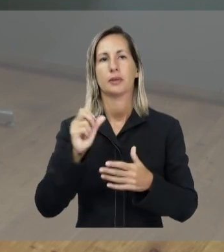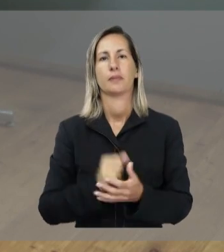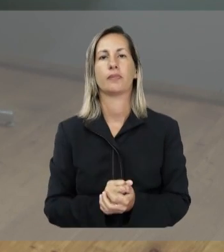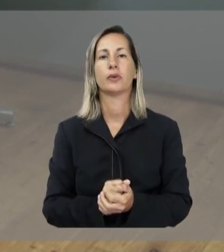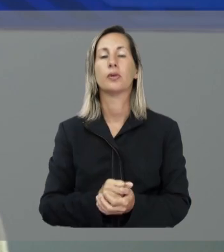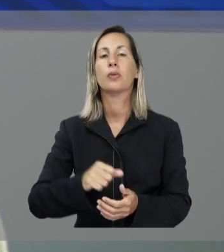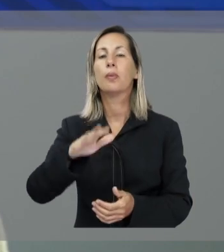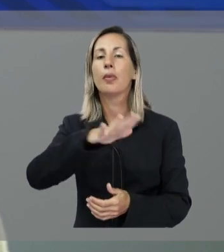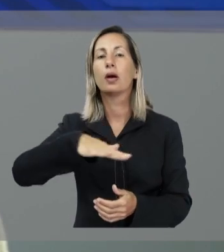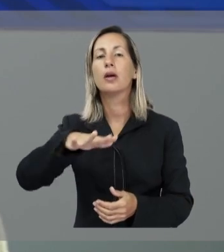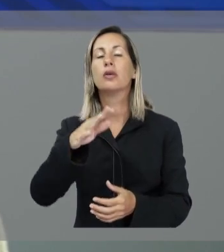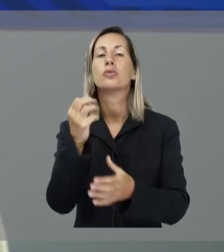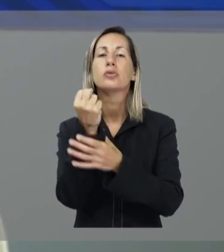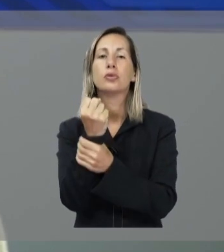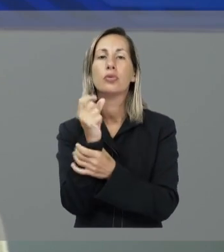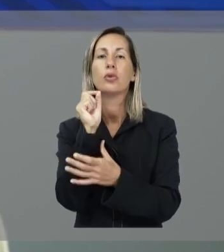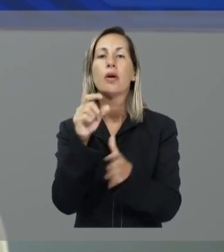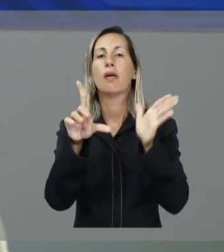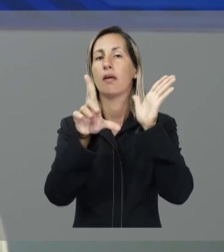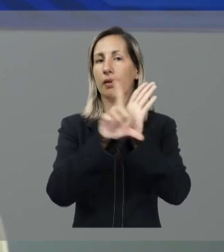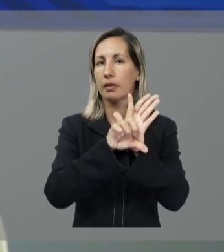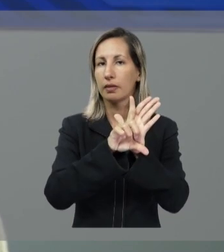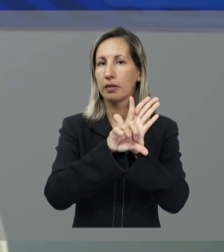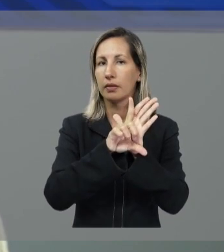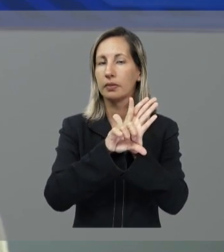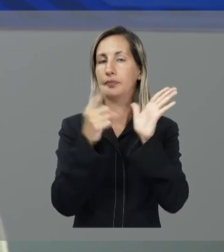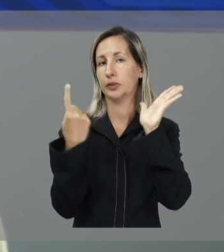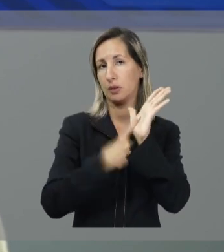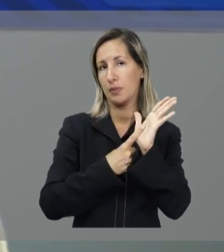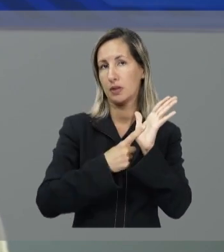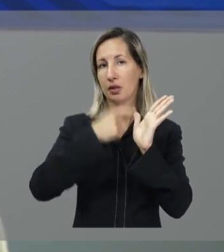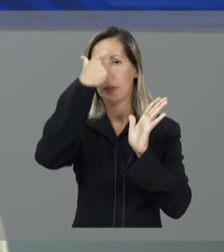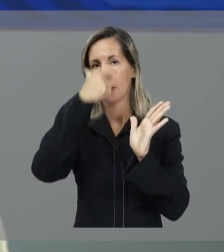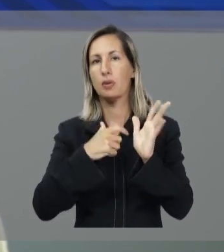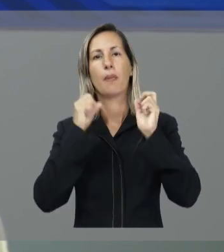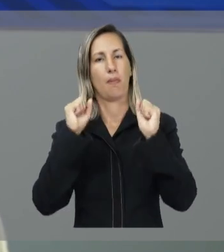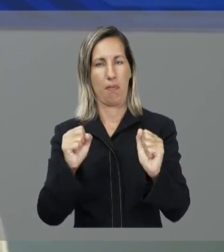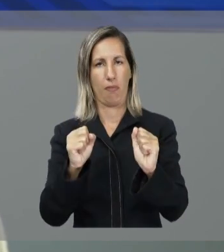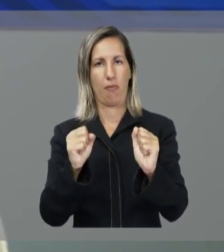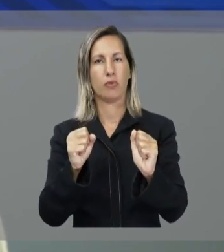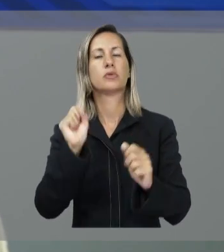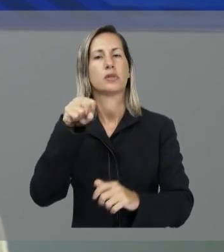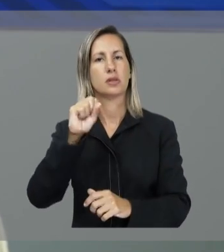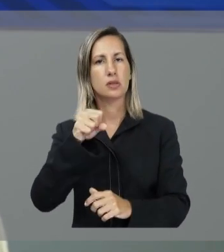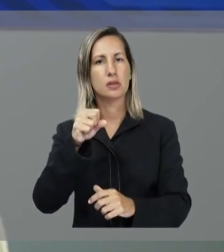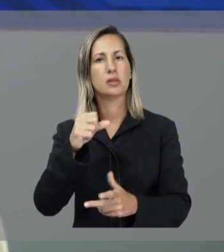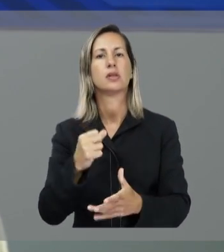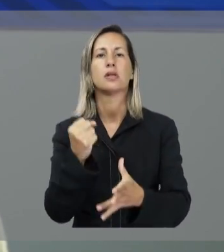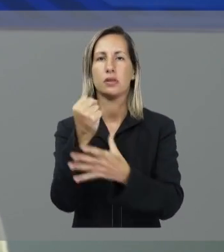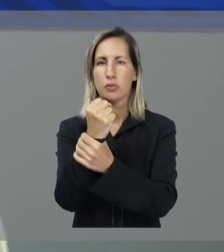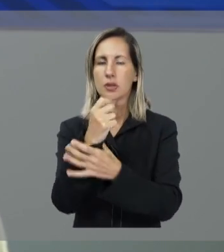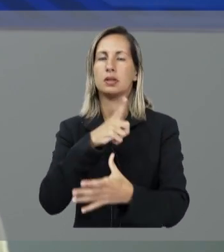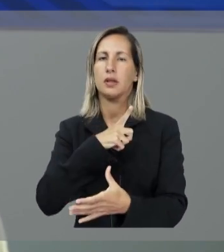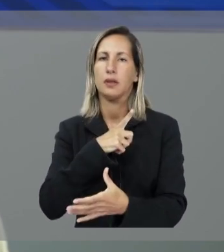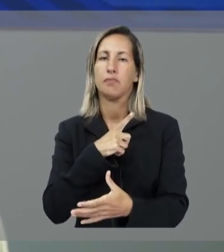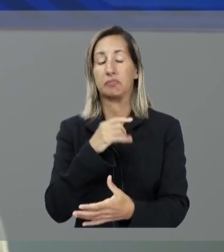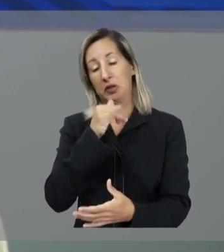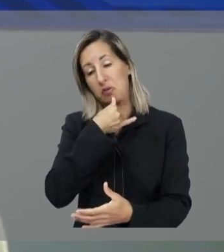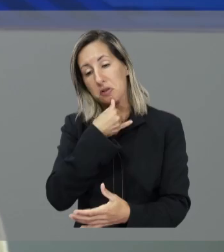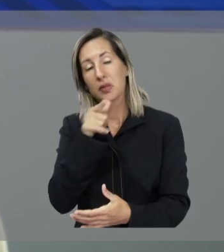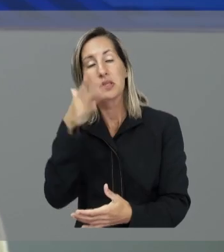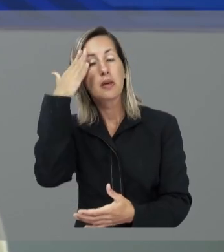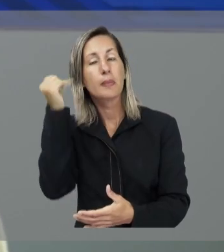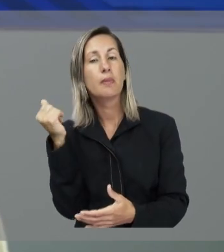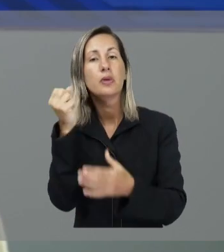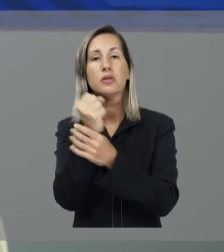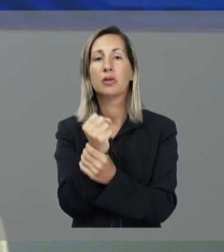Bairro Seguro é uma lei, né, que estabelece que os cidadãos possam, sim, se autoproteger. Infelizmente, nós